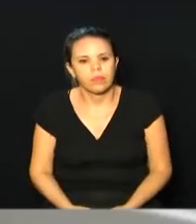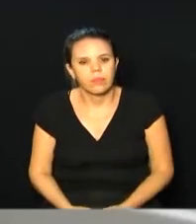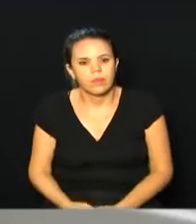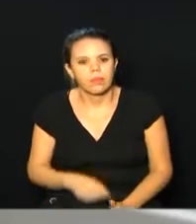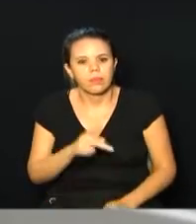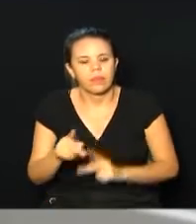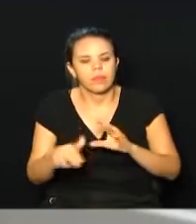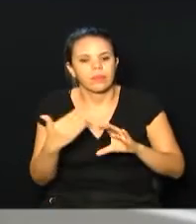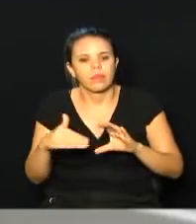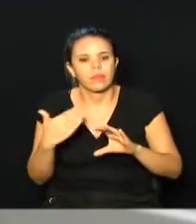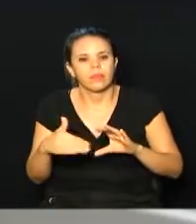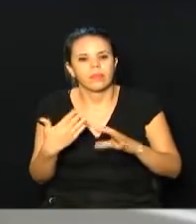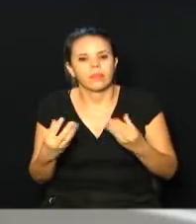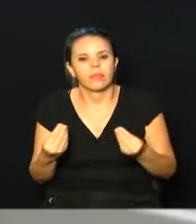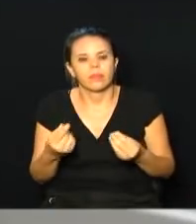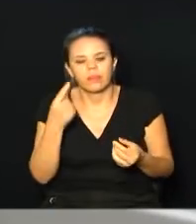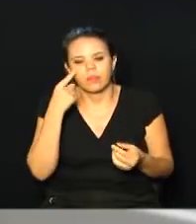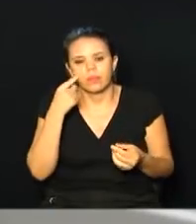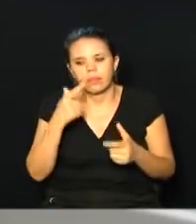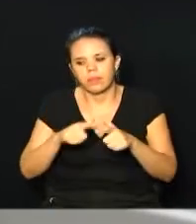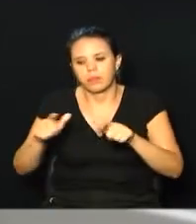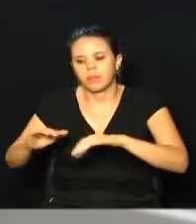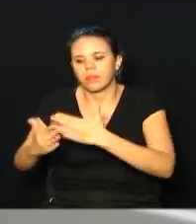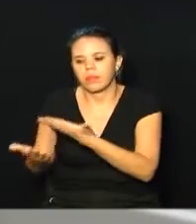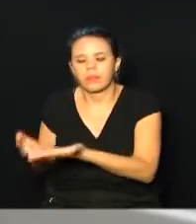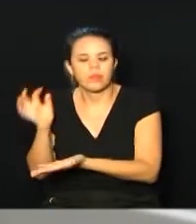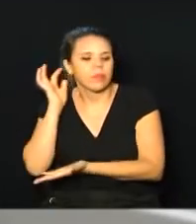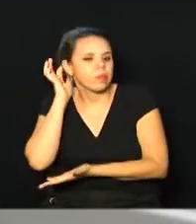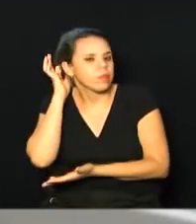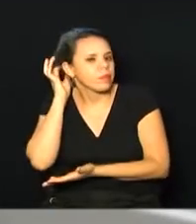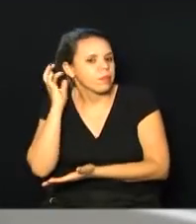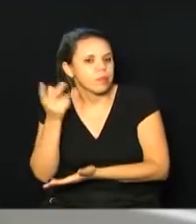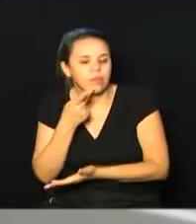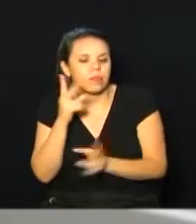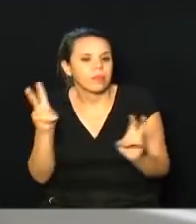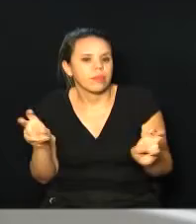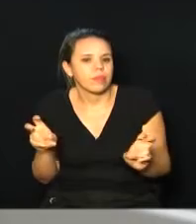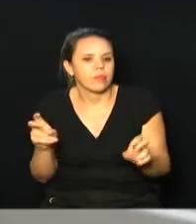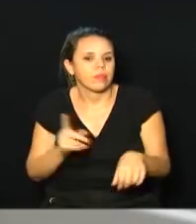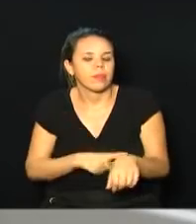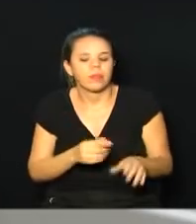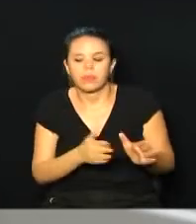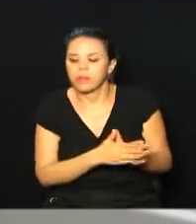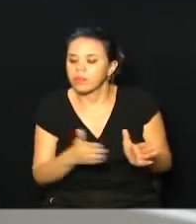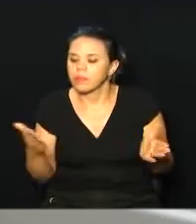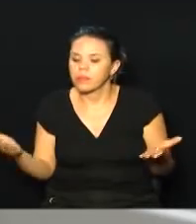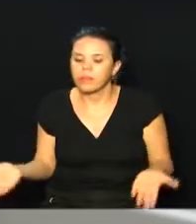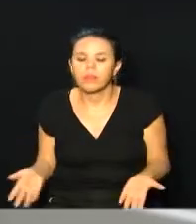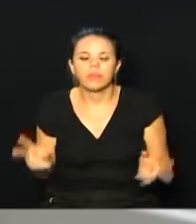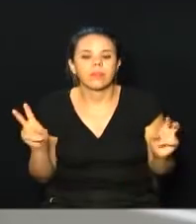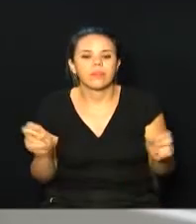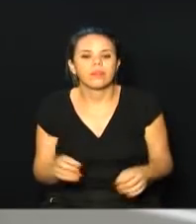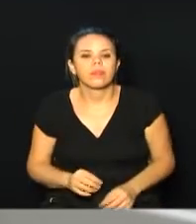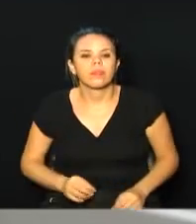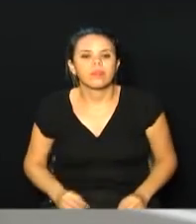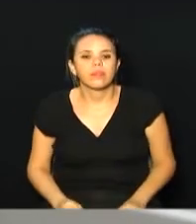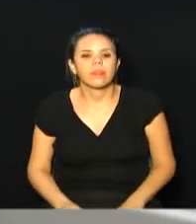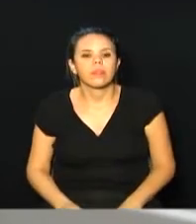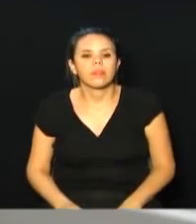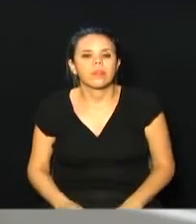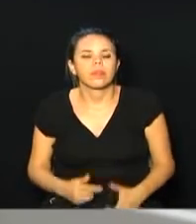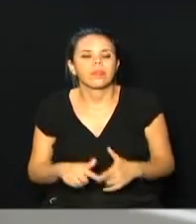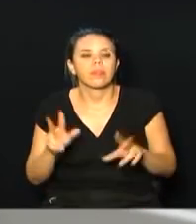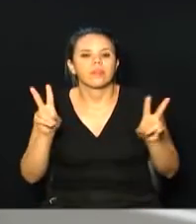pessoas mandam, olha como está aqui no meu bairro. Eu queria que o senhor falasse desse momento, em relação a essa